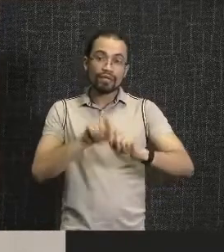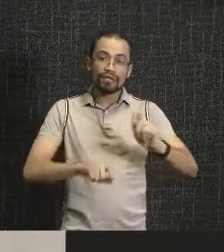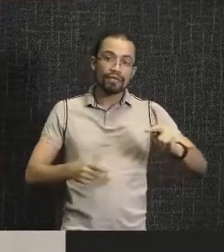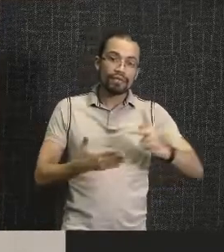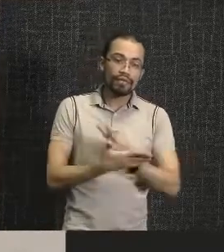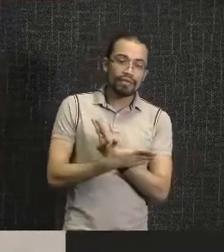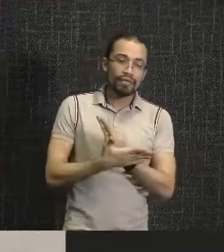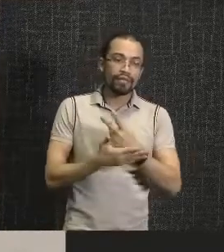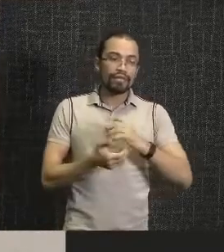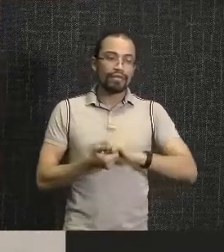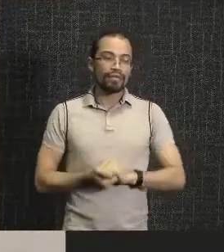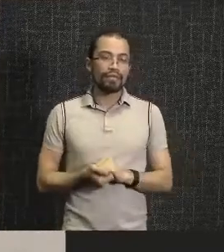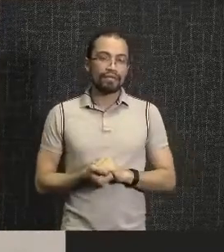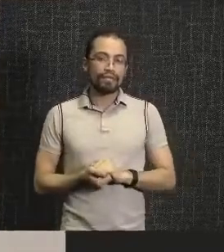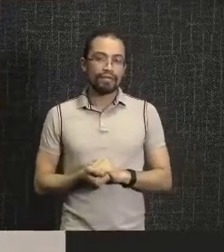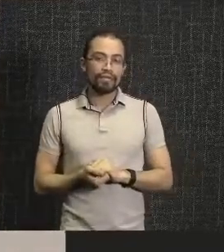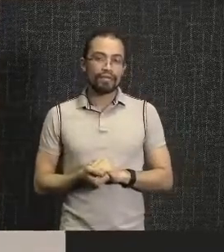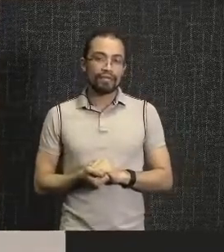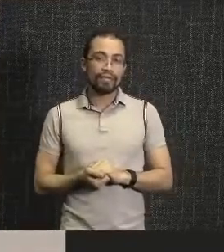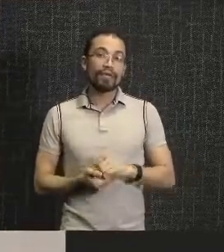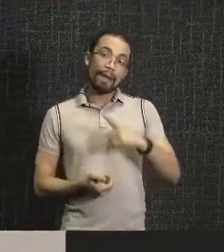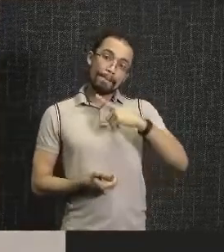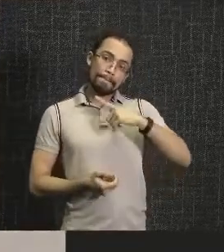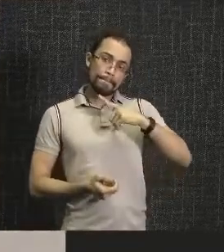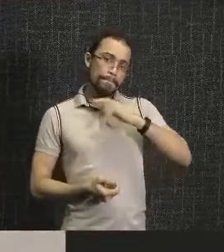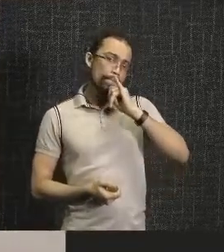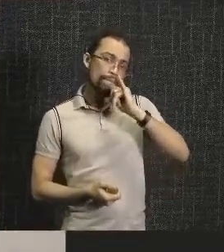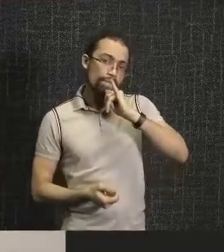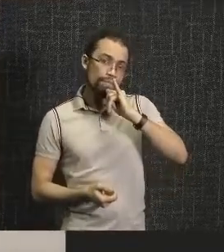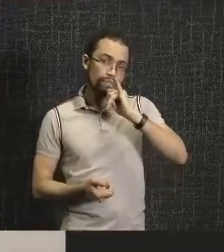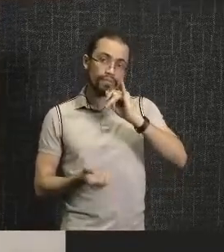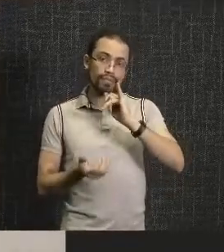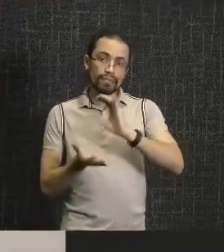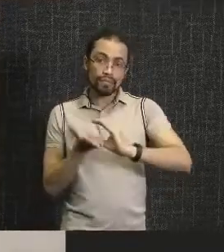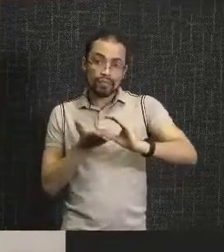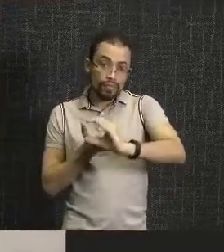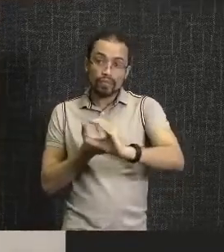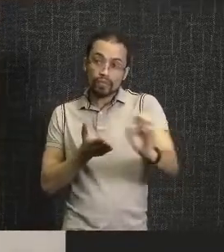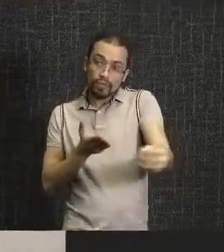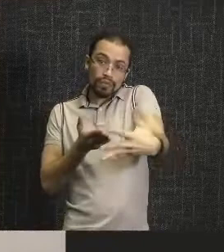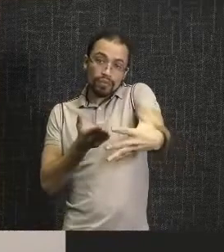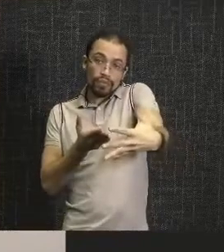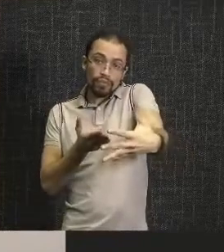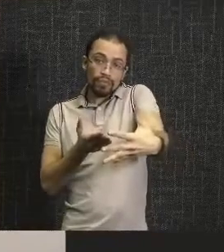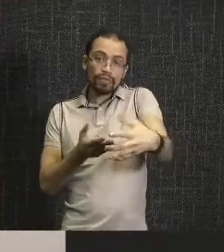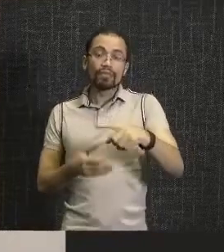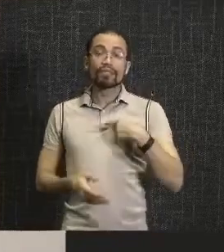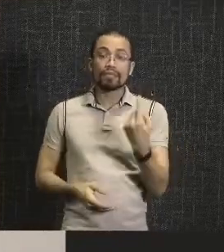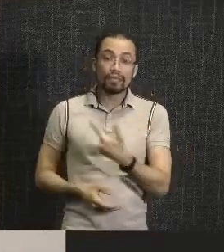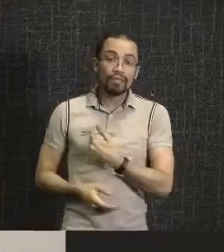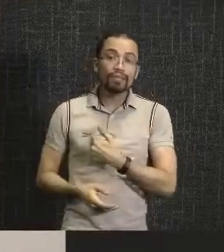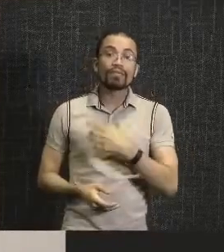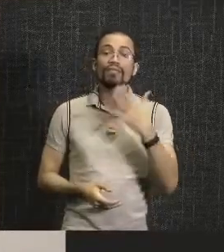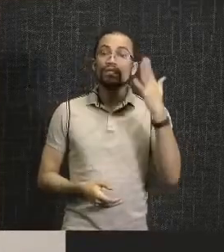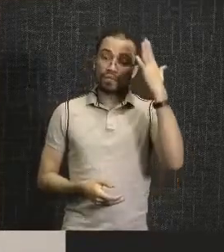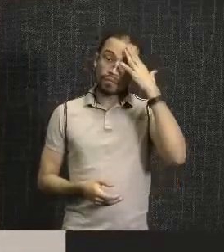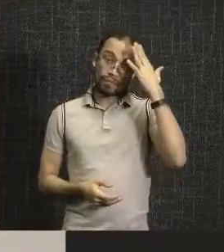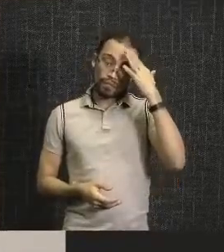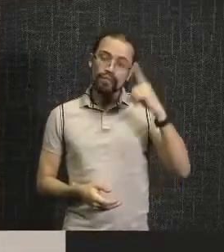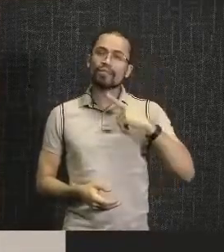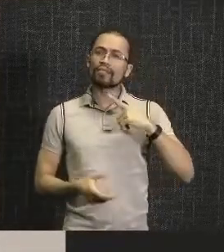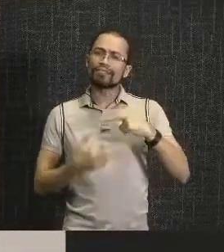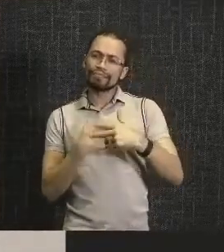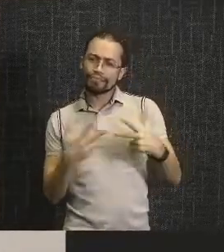é que tem um dilema muito grande na inovação, é você está com o seu negócio